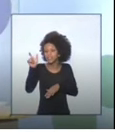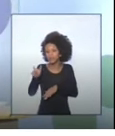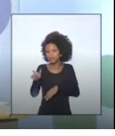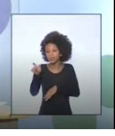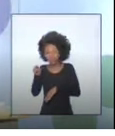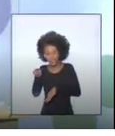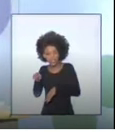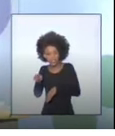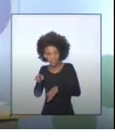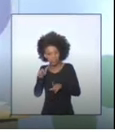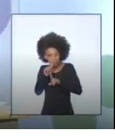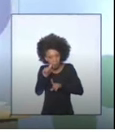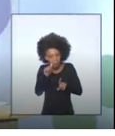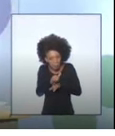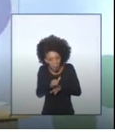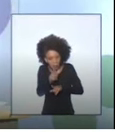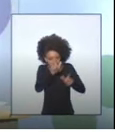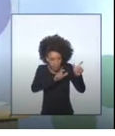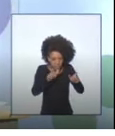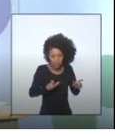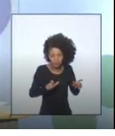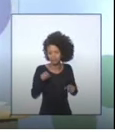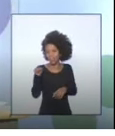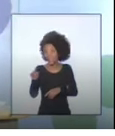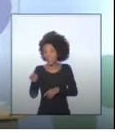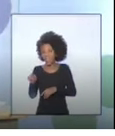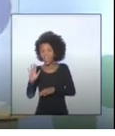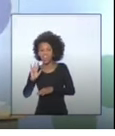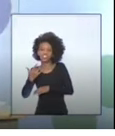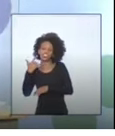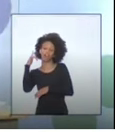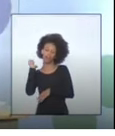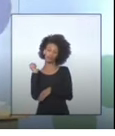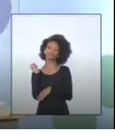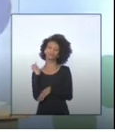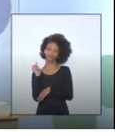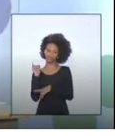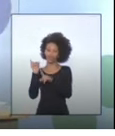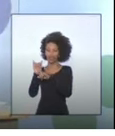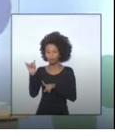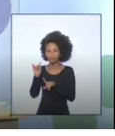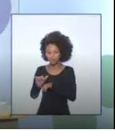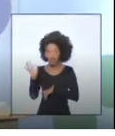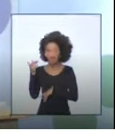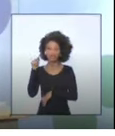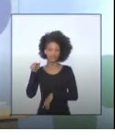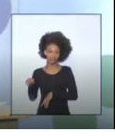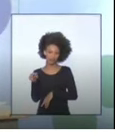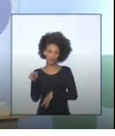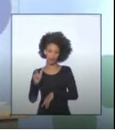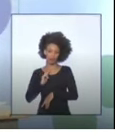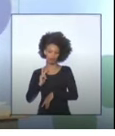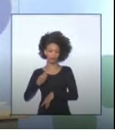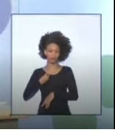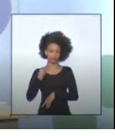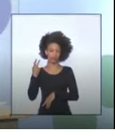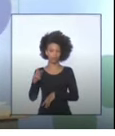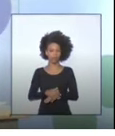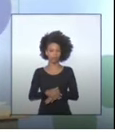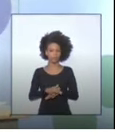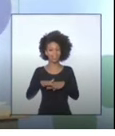ação que faz com que ela promova, né? Mas não é revidando na mesma moeda que a gente consegue reverter essa situação. É